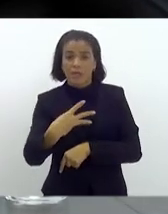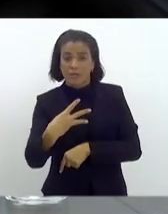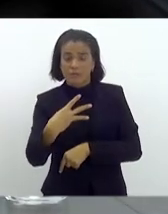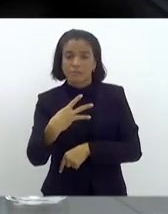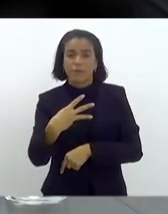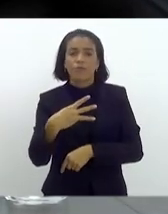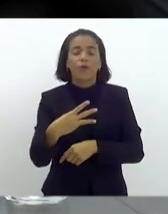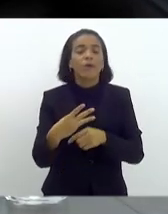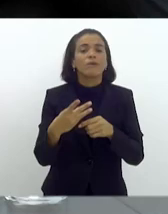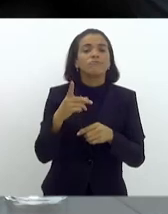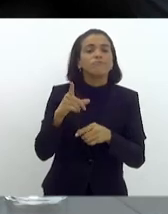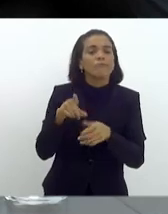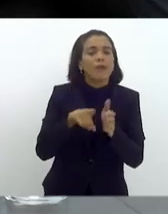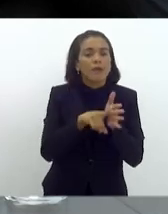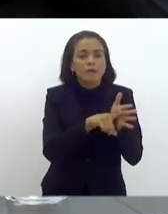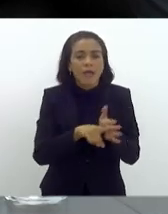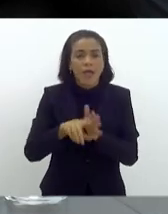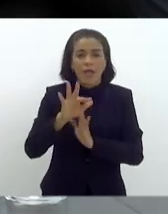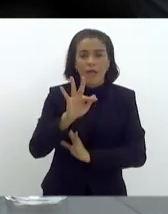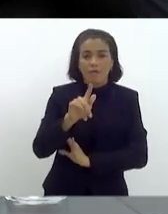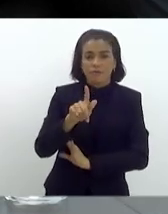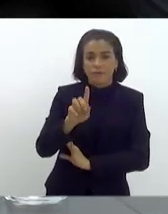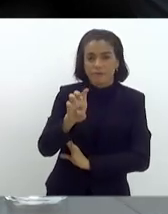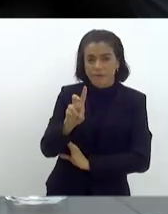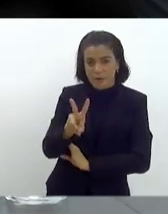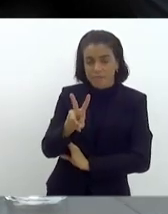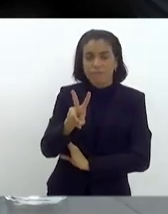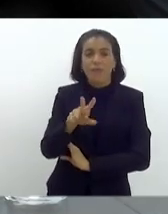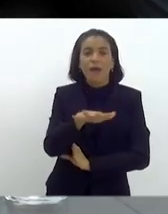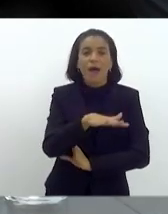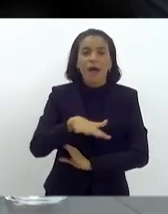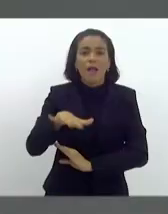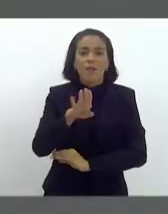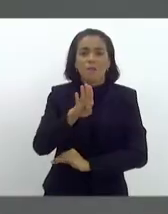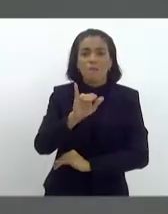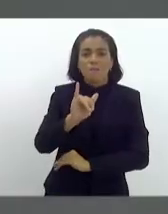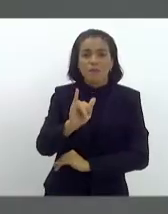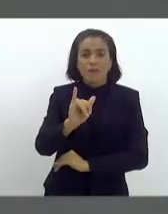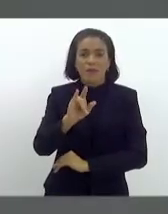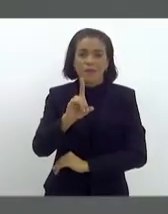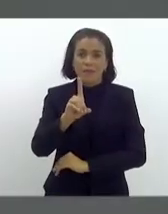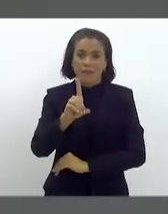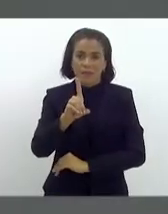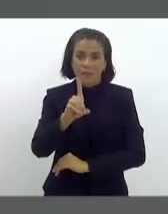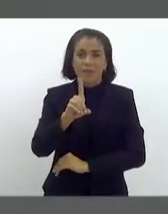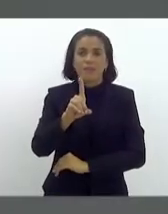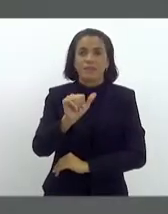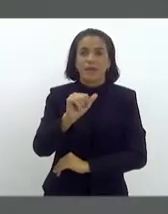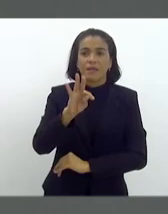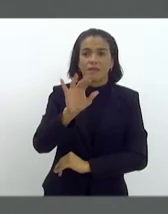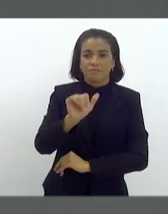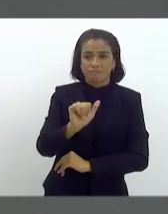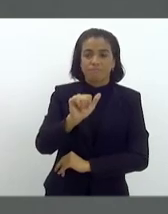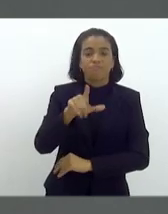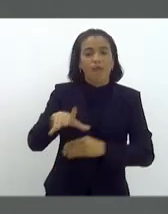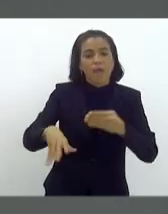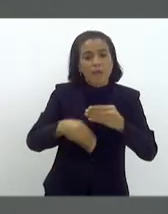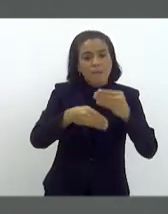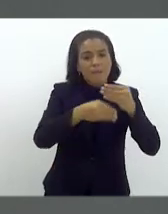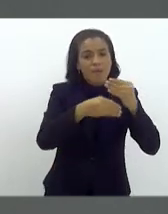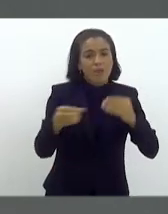FGV referente a segurança pública na era do Big data referente ao mapeamento e diagnóstico da implementação de novas